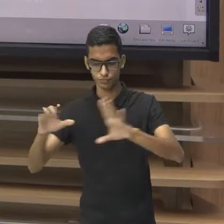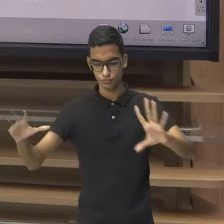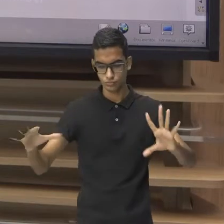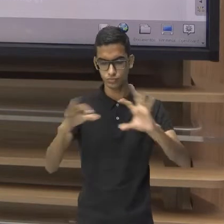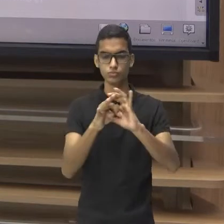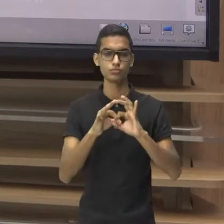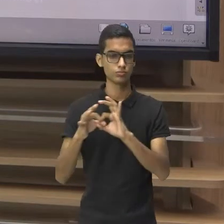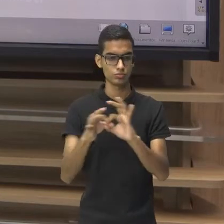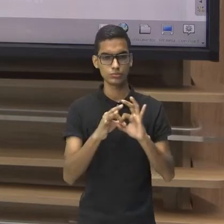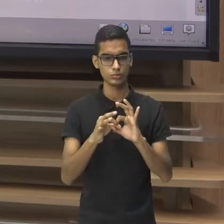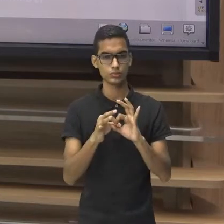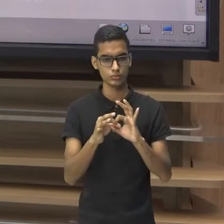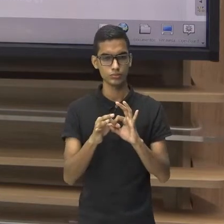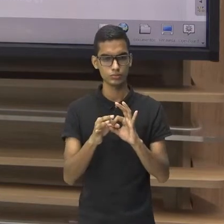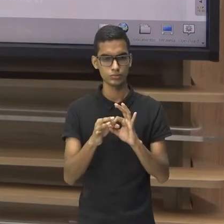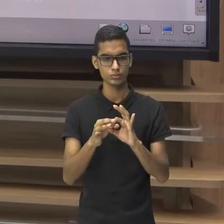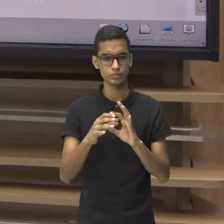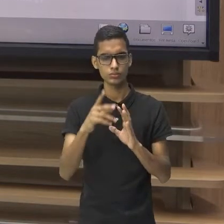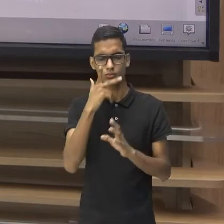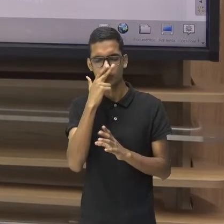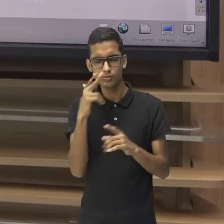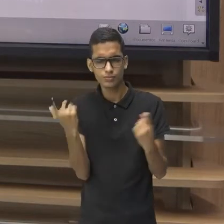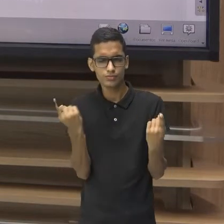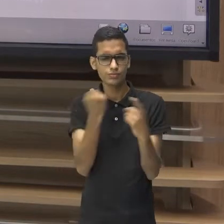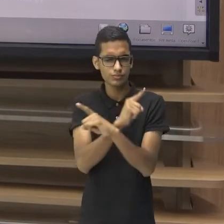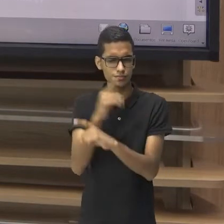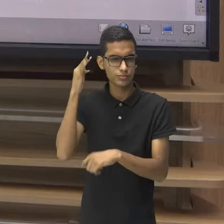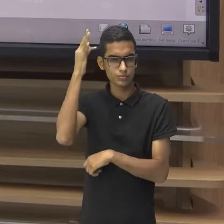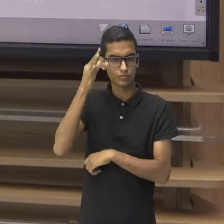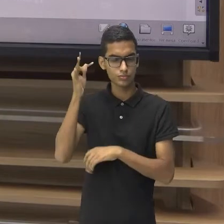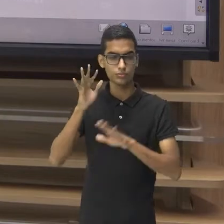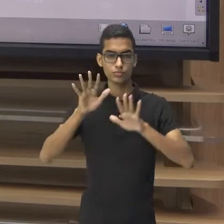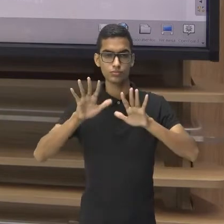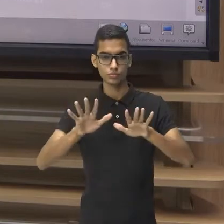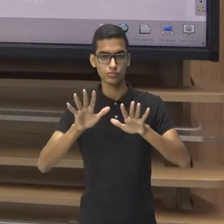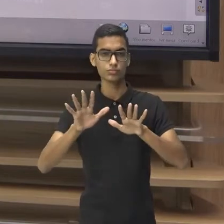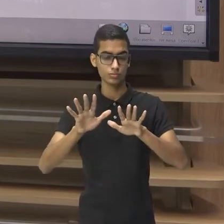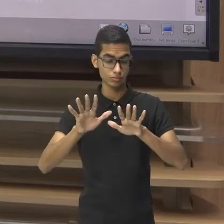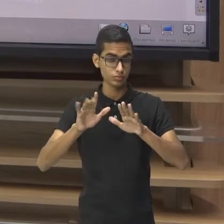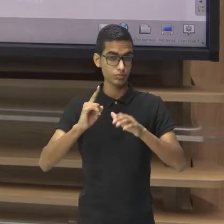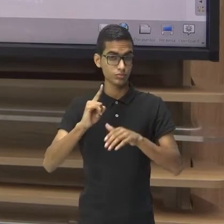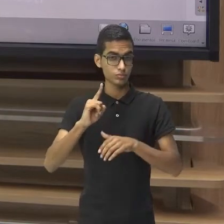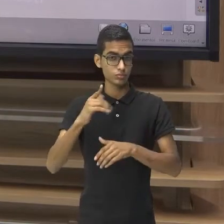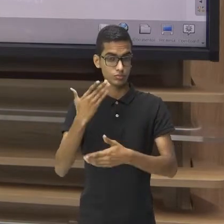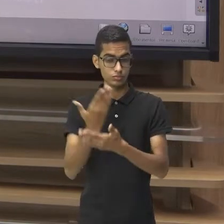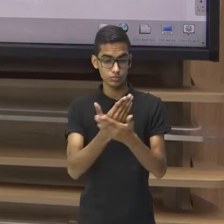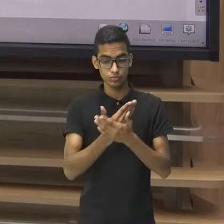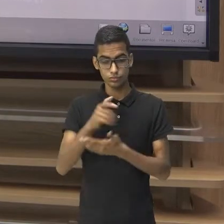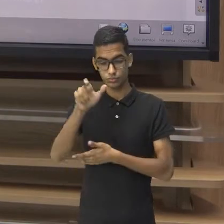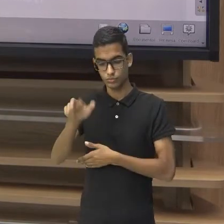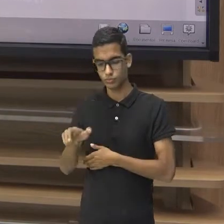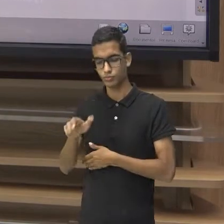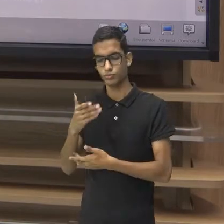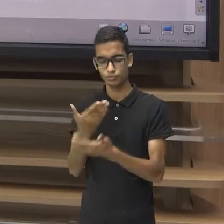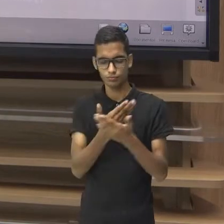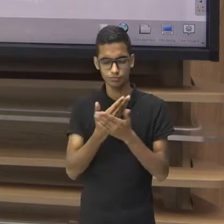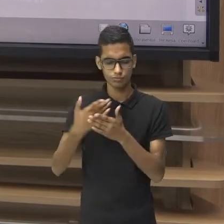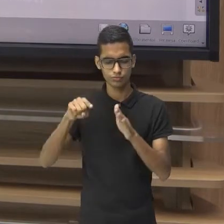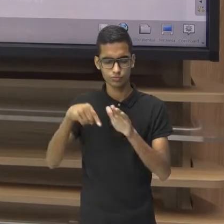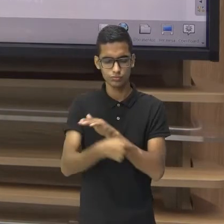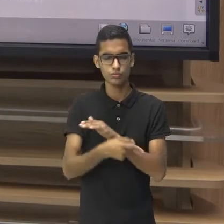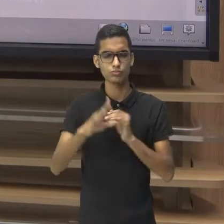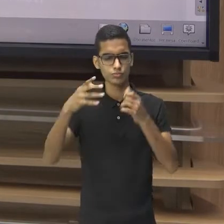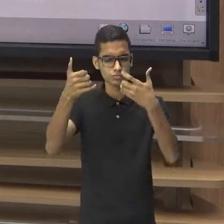falando, parece que há uma contradição teórica. É aí que os estudiosos vão fazer essa